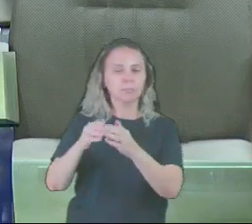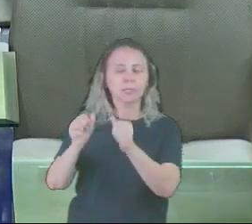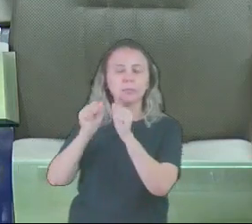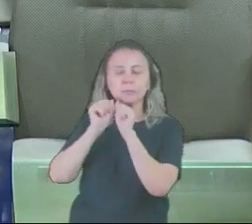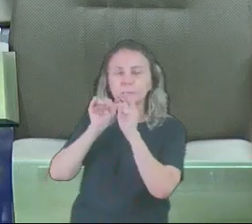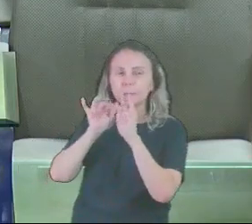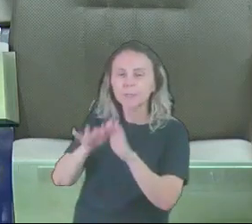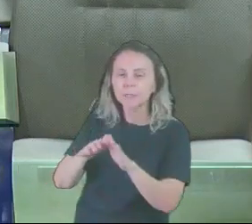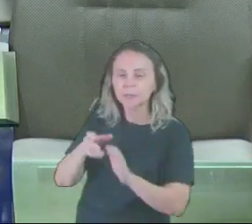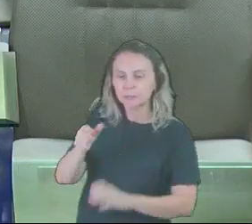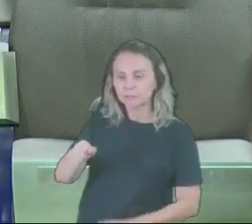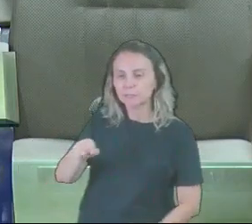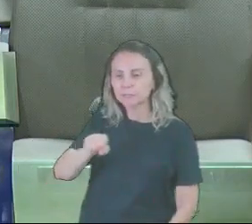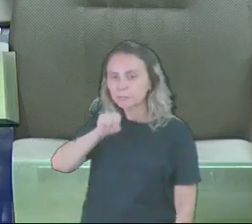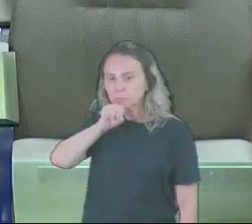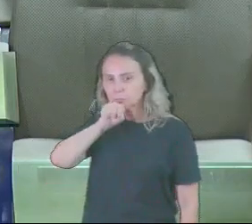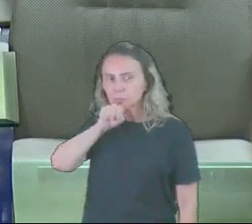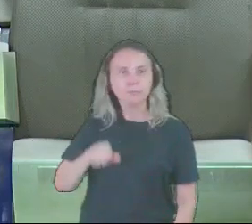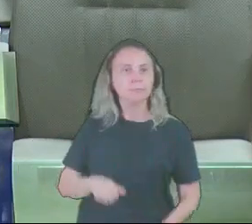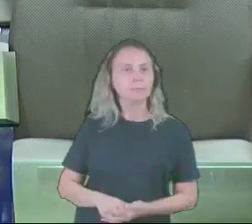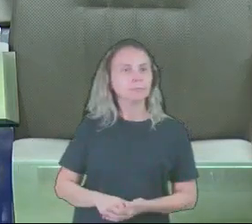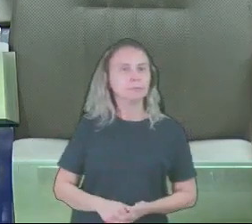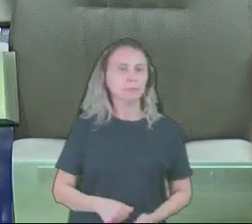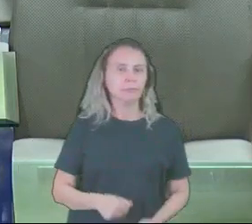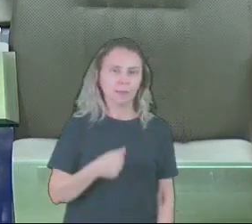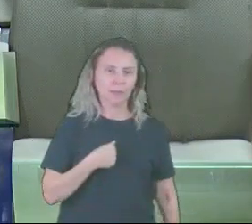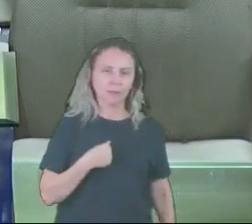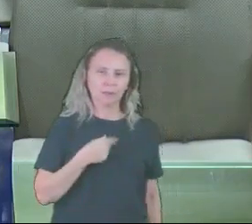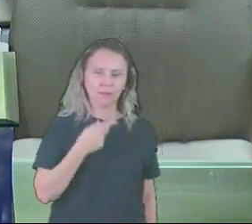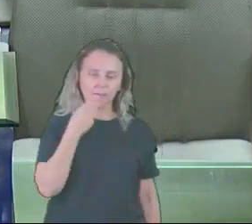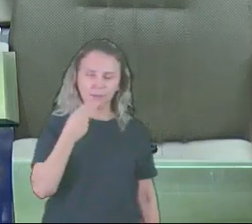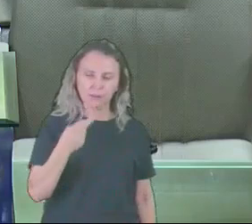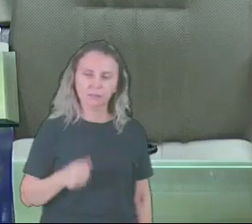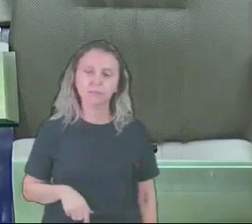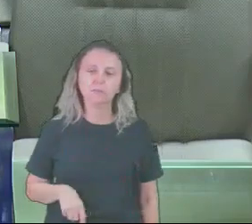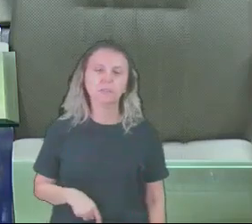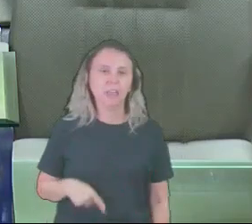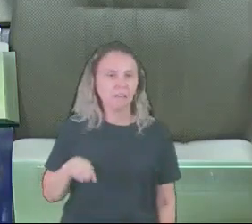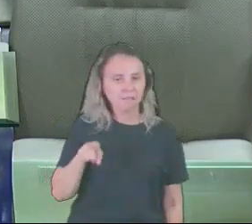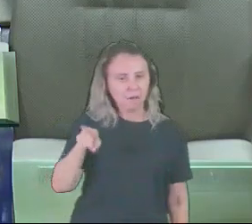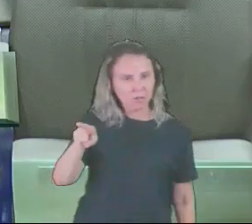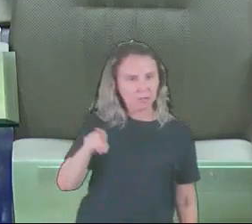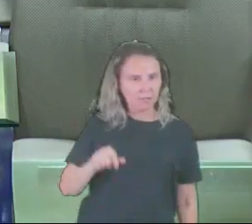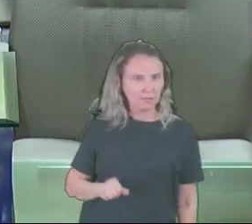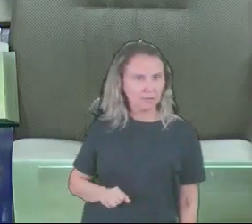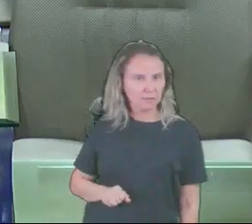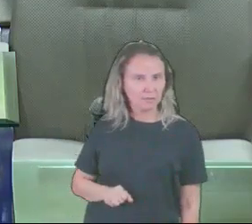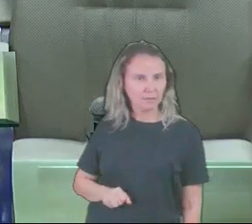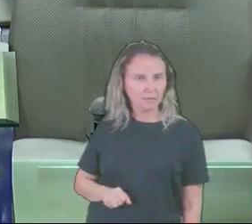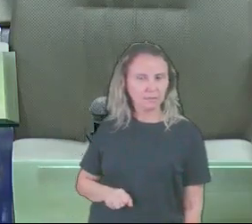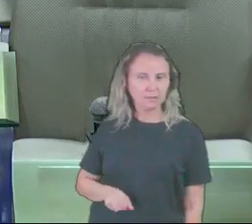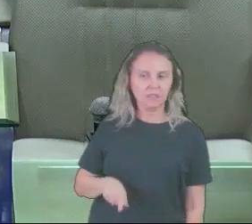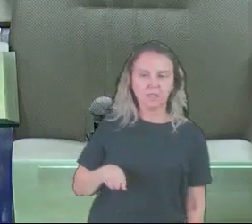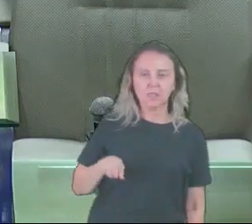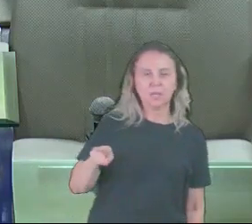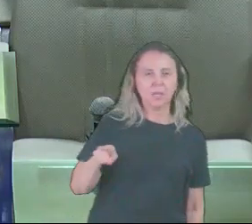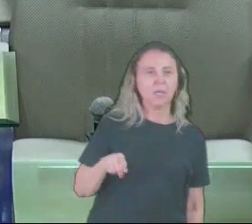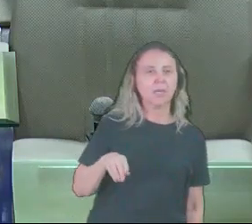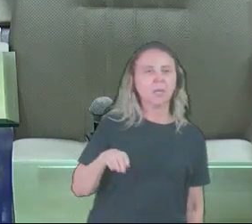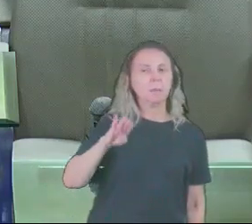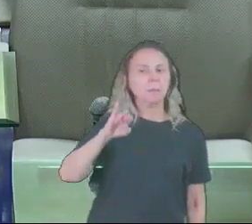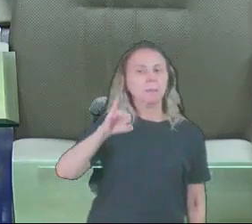eu nunca chamei meu pai de cabra eu nunca chamei meu pai de você eu nunca chamei meu pai de bicho